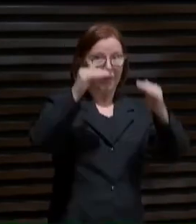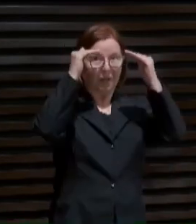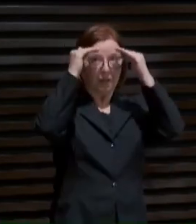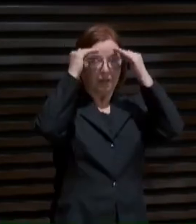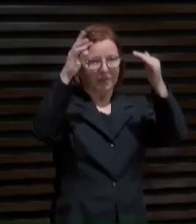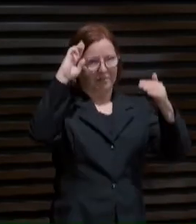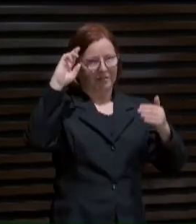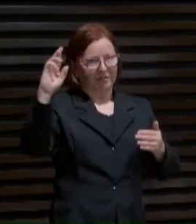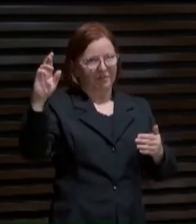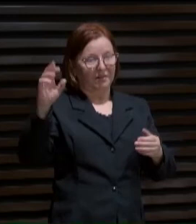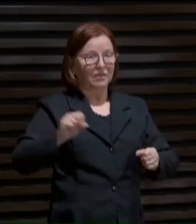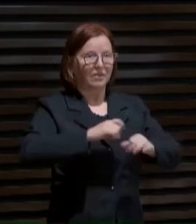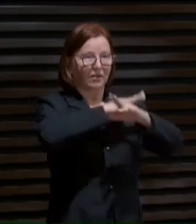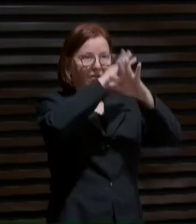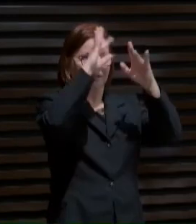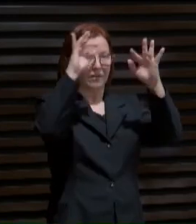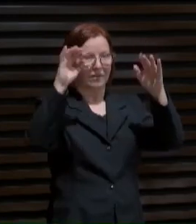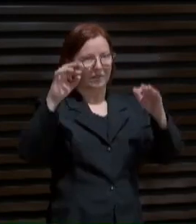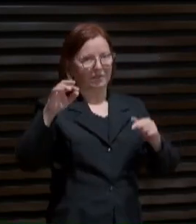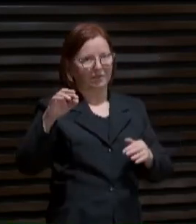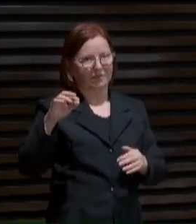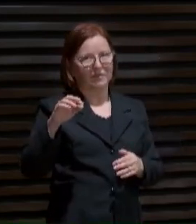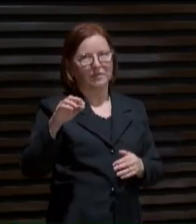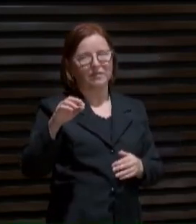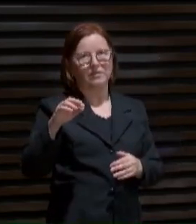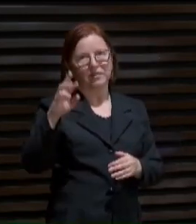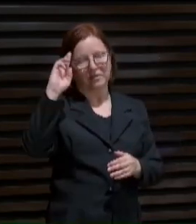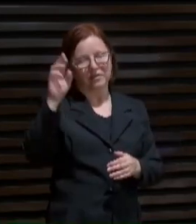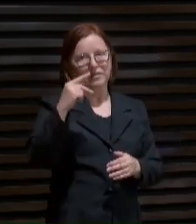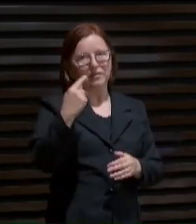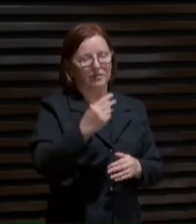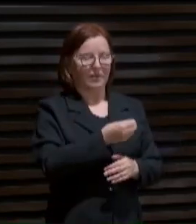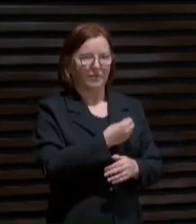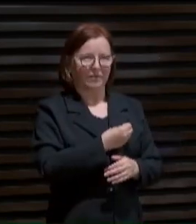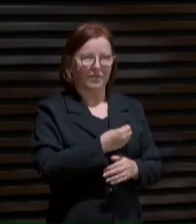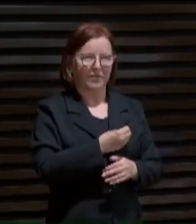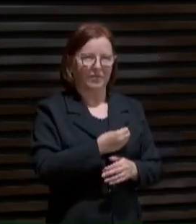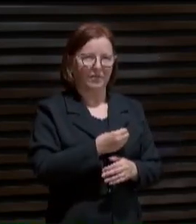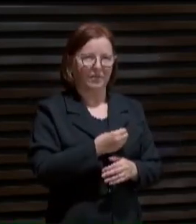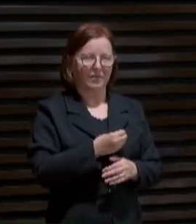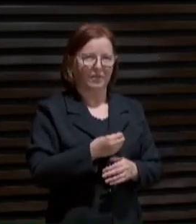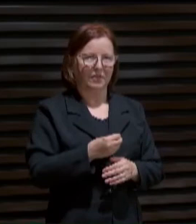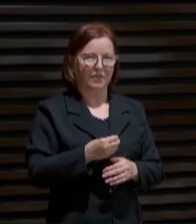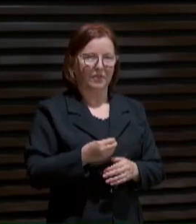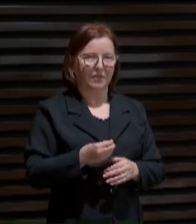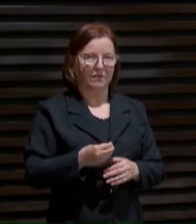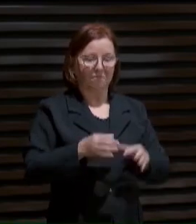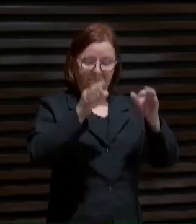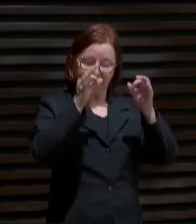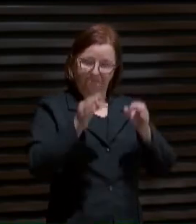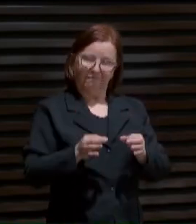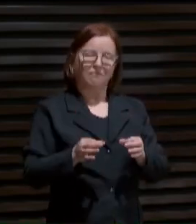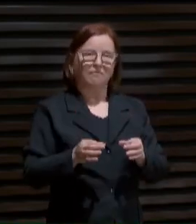ao Senhor glorificando em sua vida como diz o Salmo 15 integridade na conduta Isso